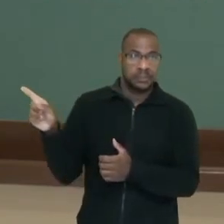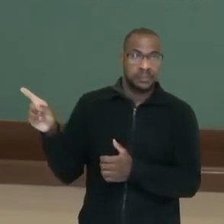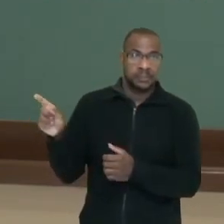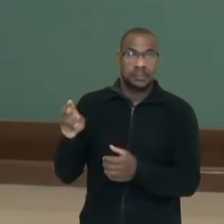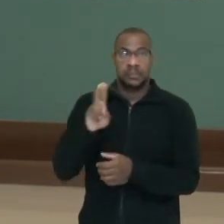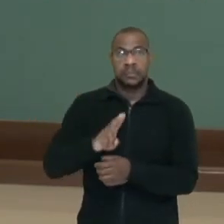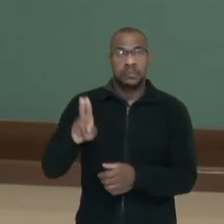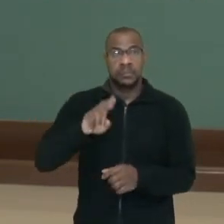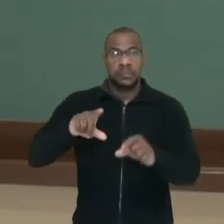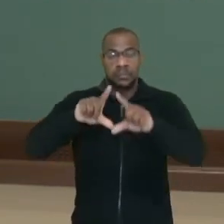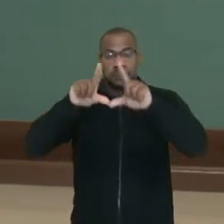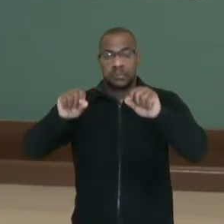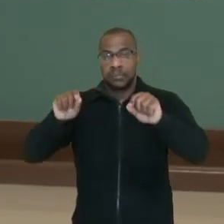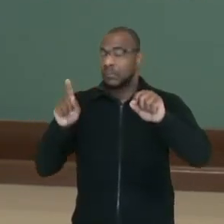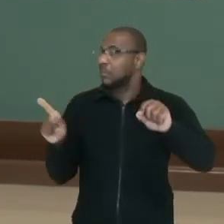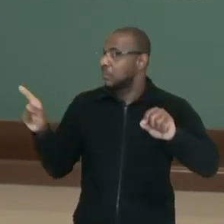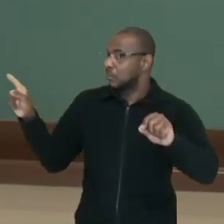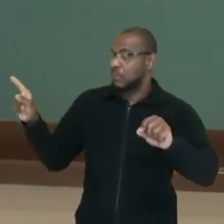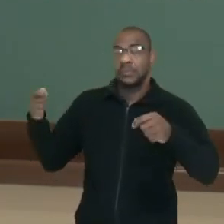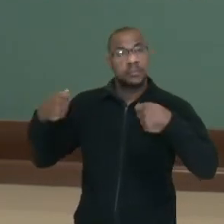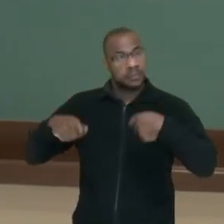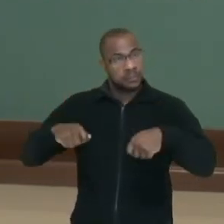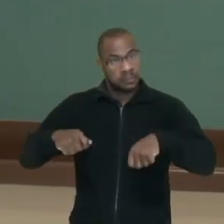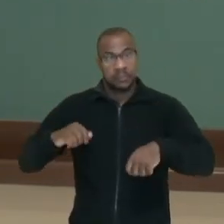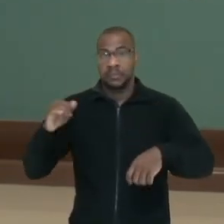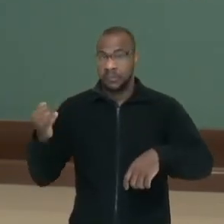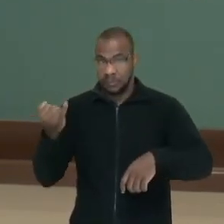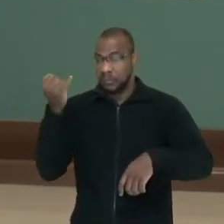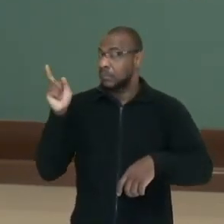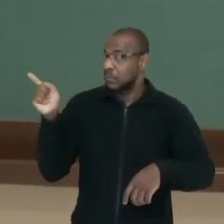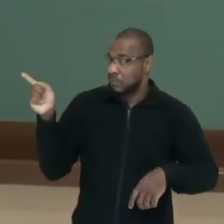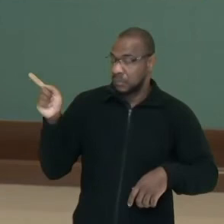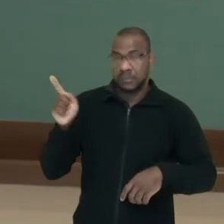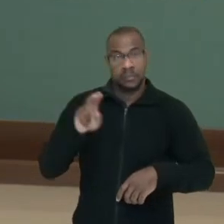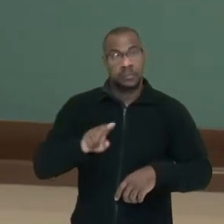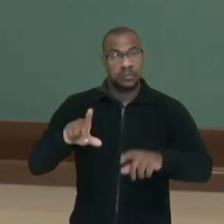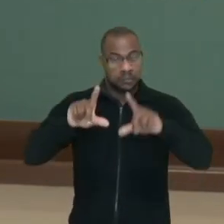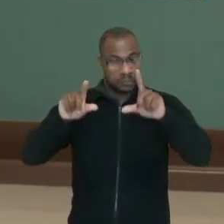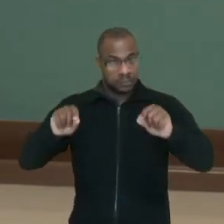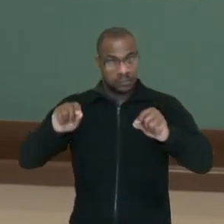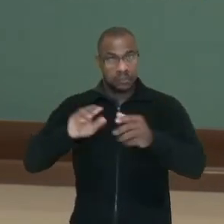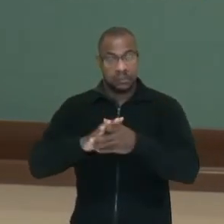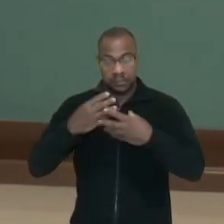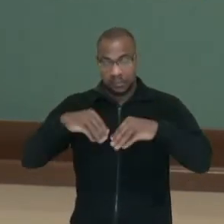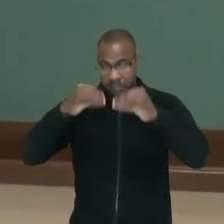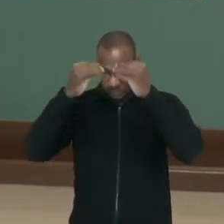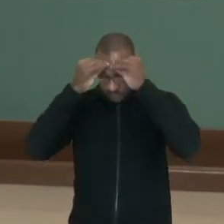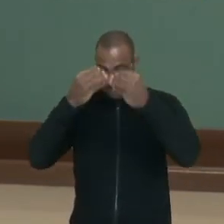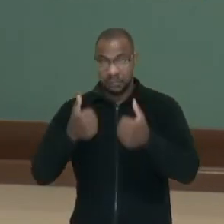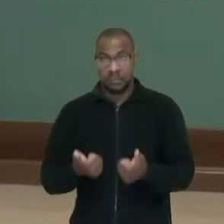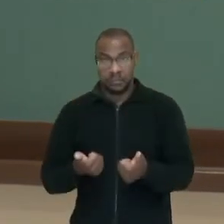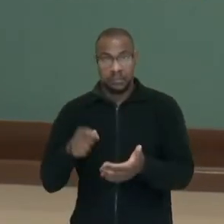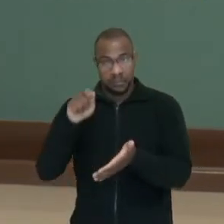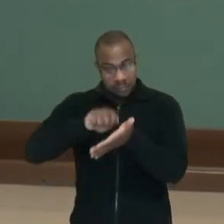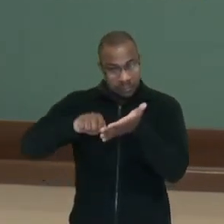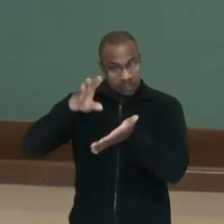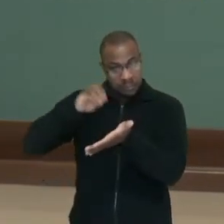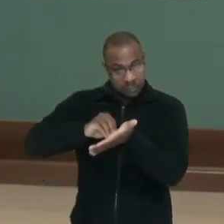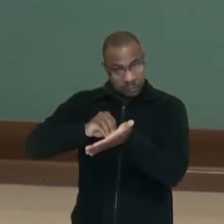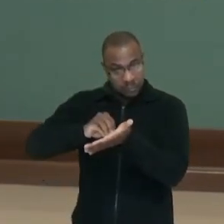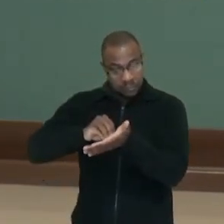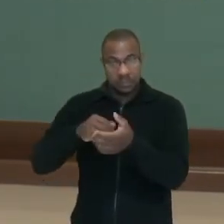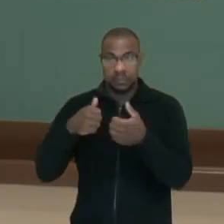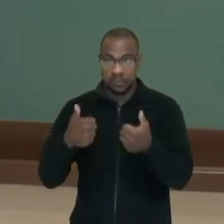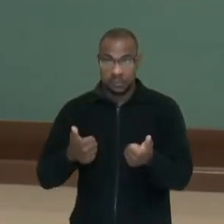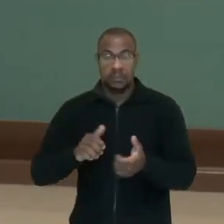e depois dividir de novo pelo número de lados, ok? Gravou, anotou,